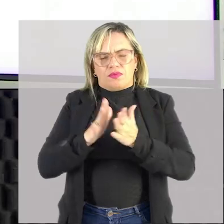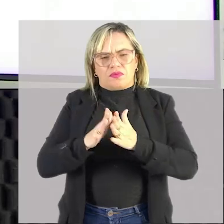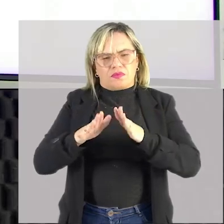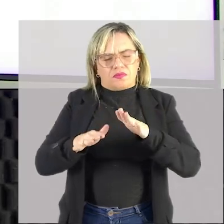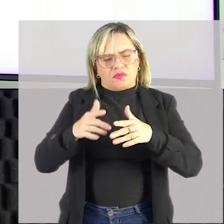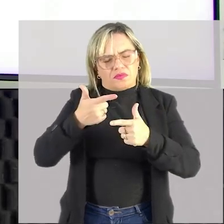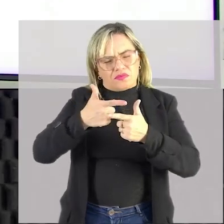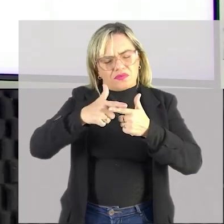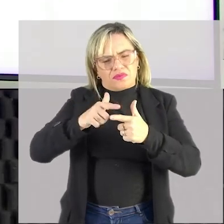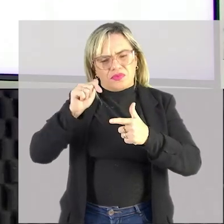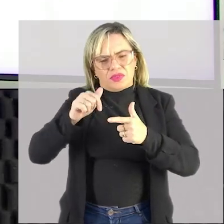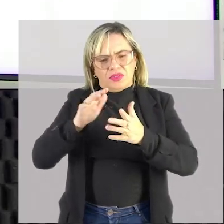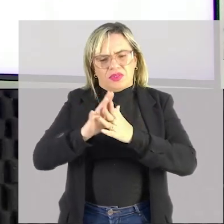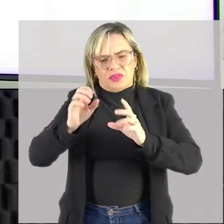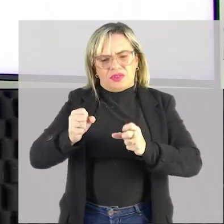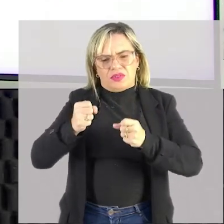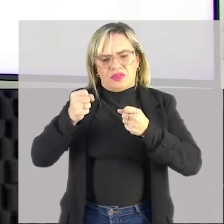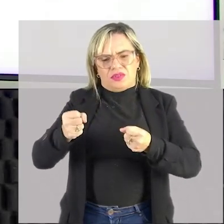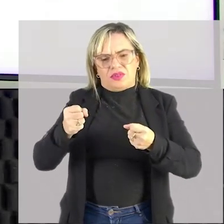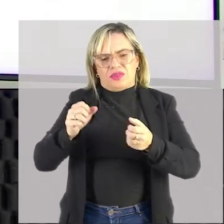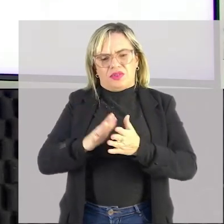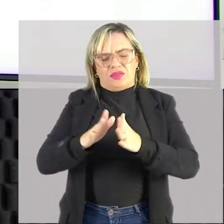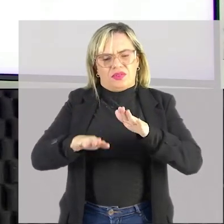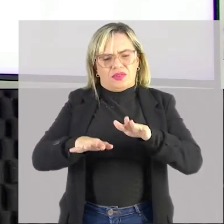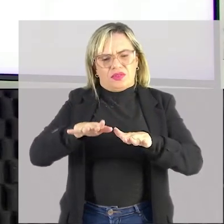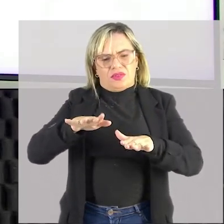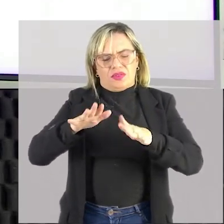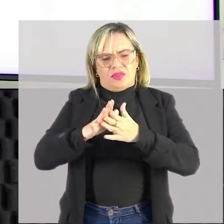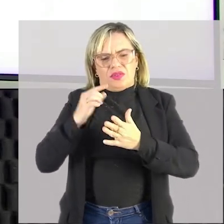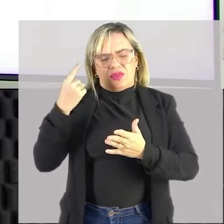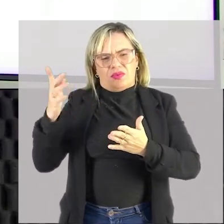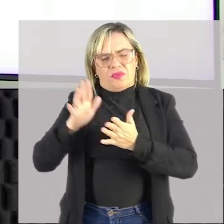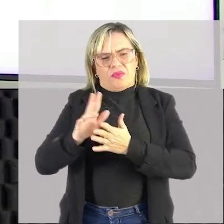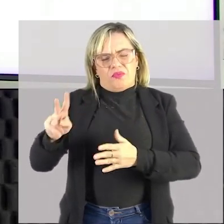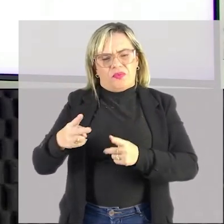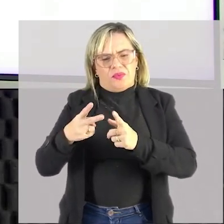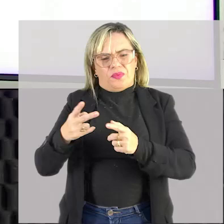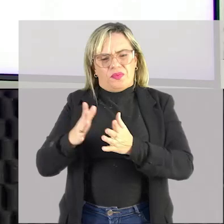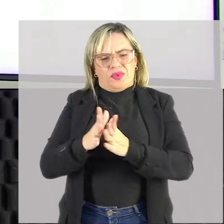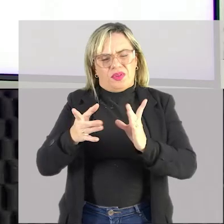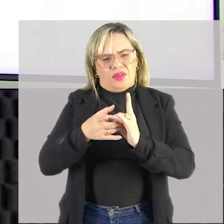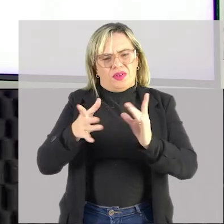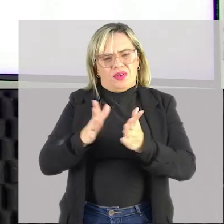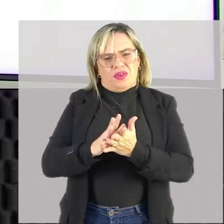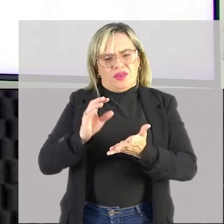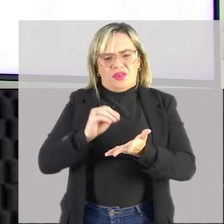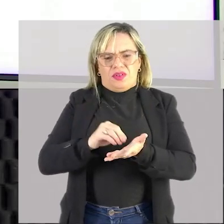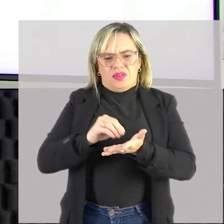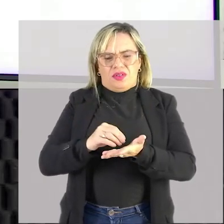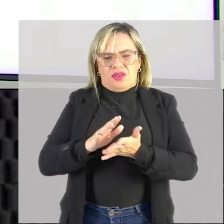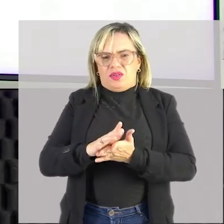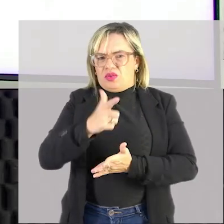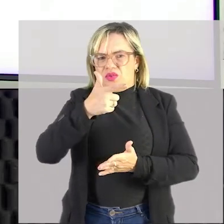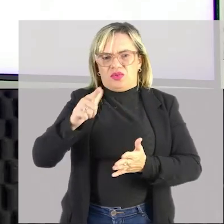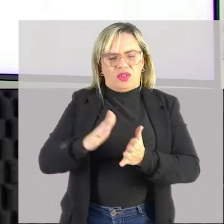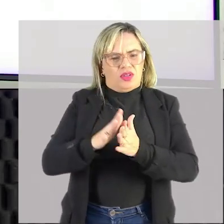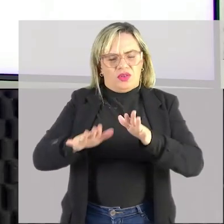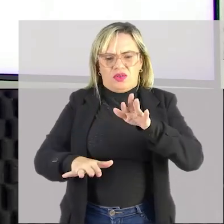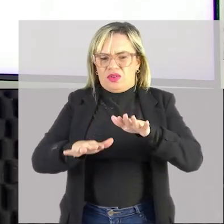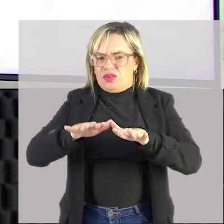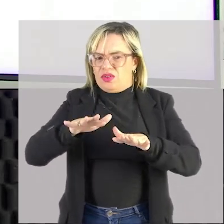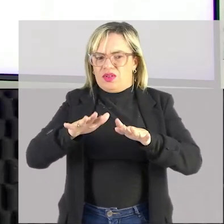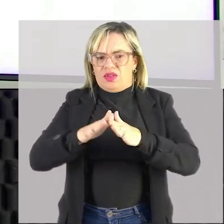não está. Porque se um é excludente e o outro traz uma democracia incompleta, então você não tem um equilíbrio, você